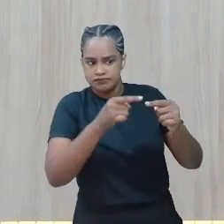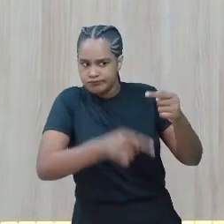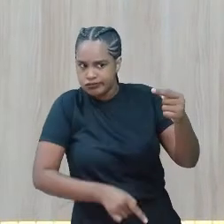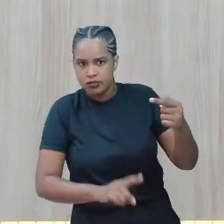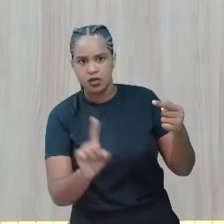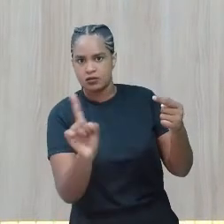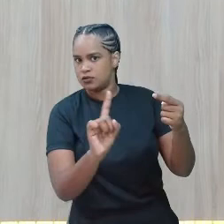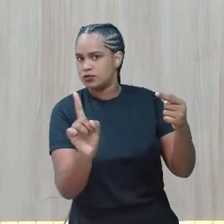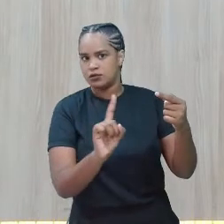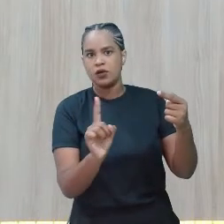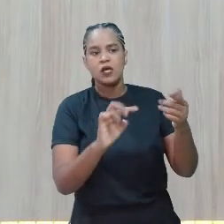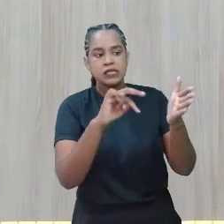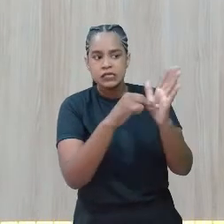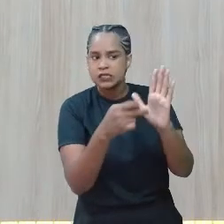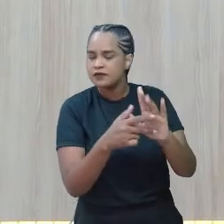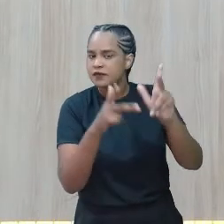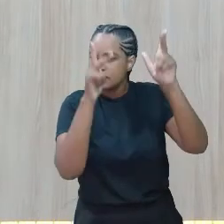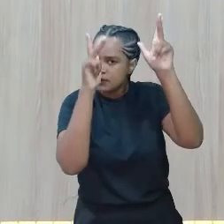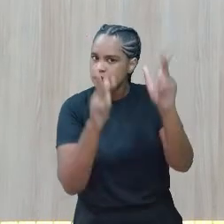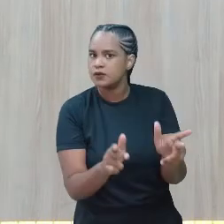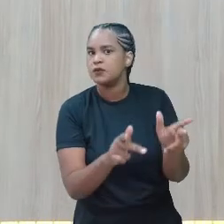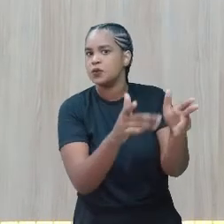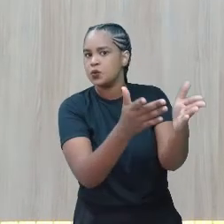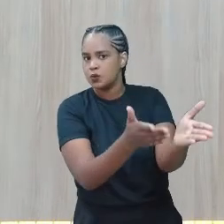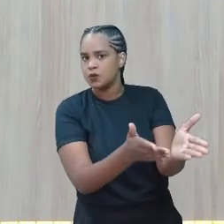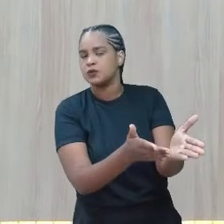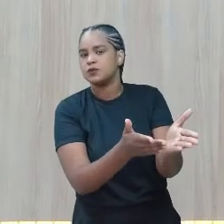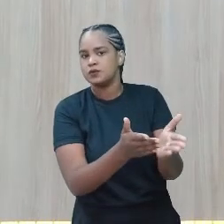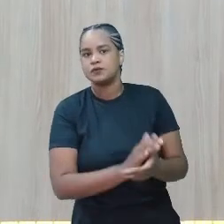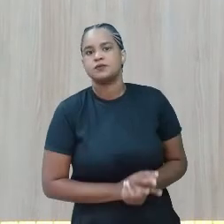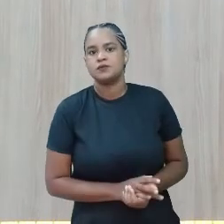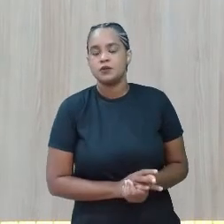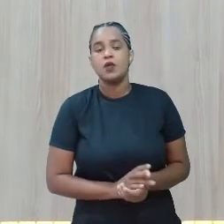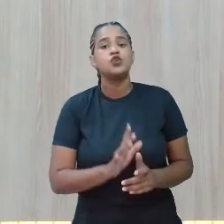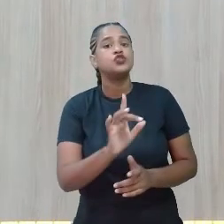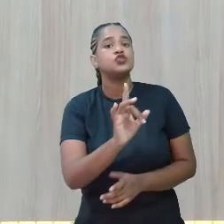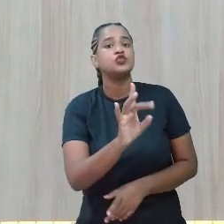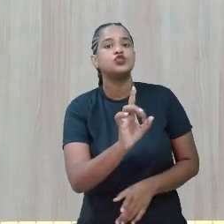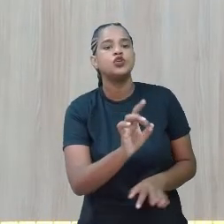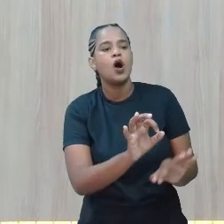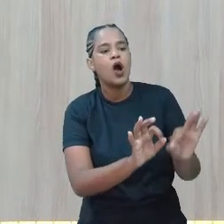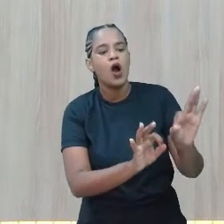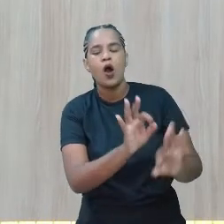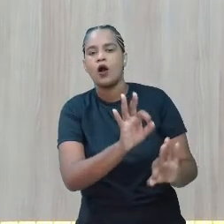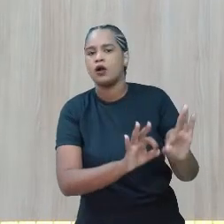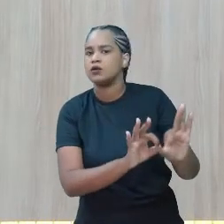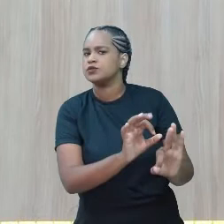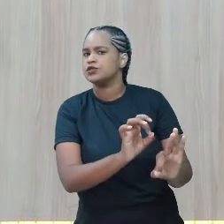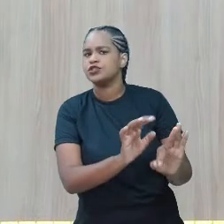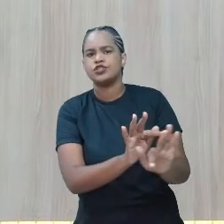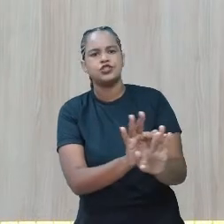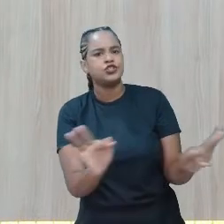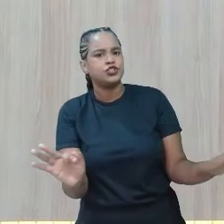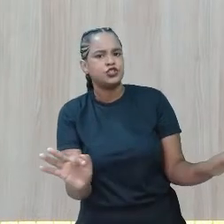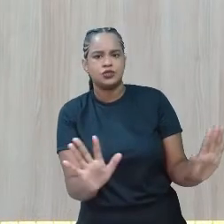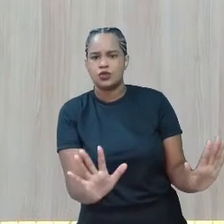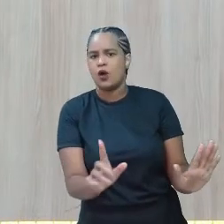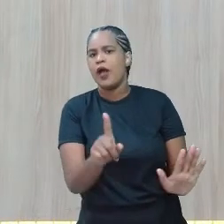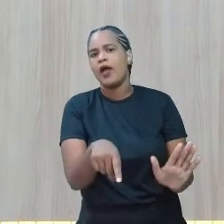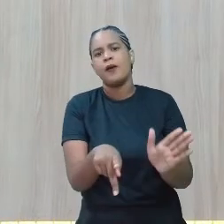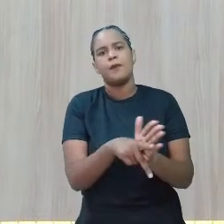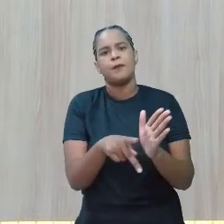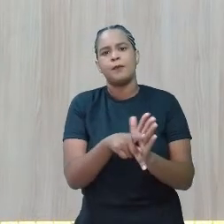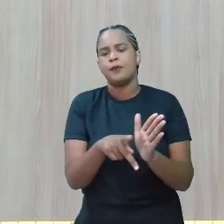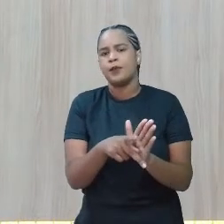fiel ao relato do entrevistado? Não, ele está apenas ajustando, usando um recurso